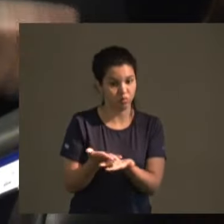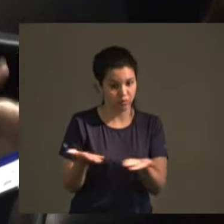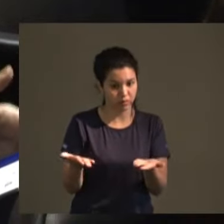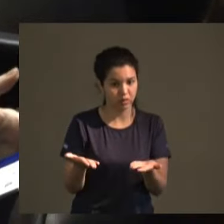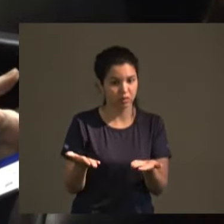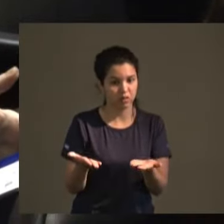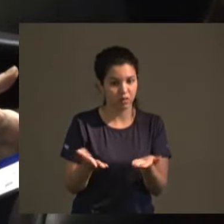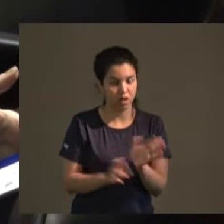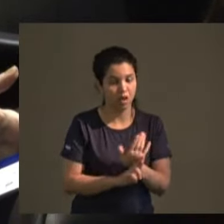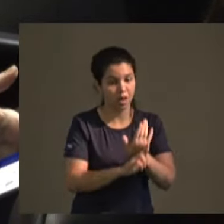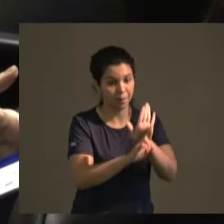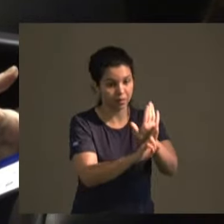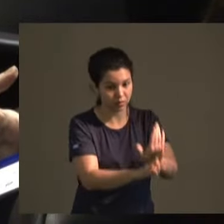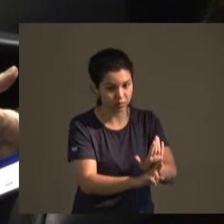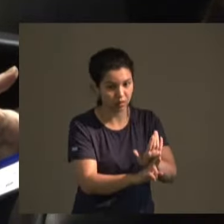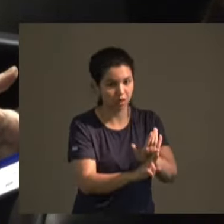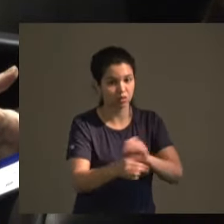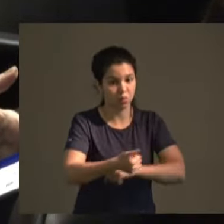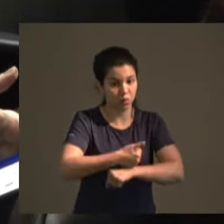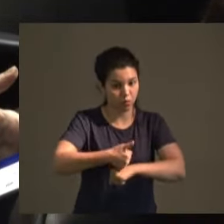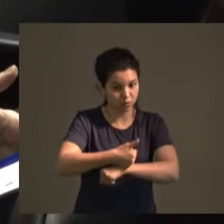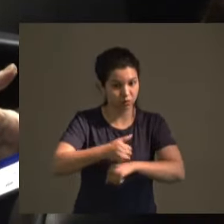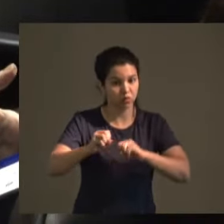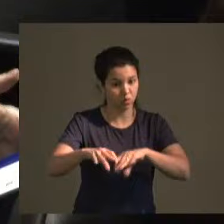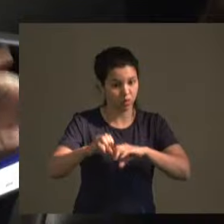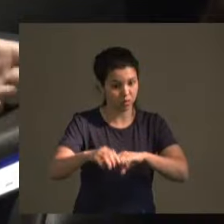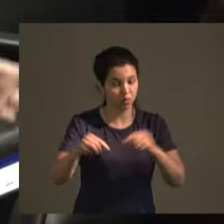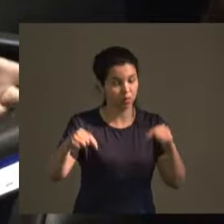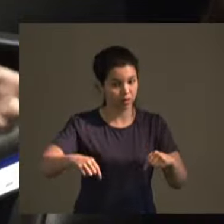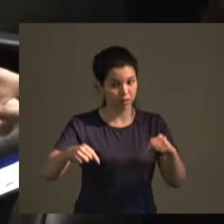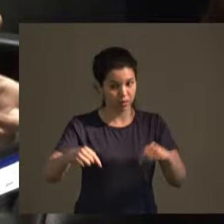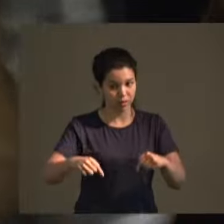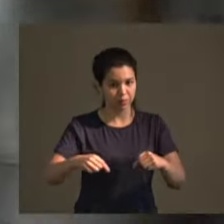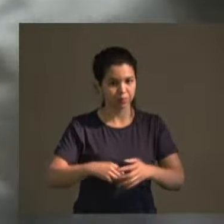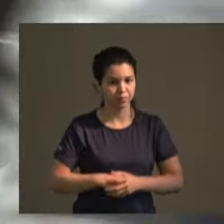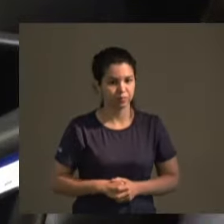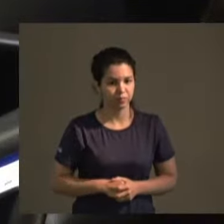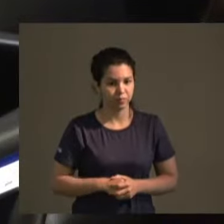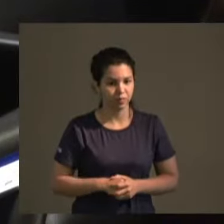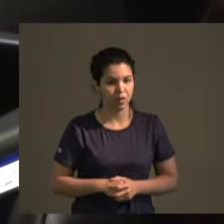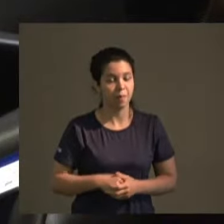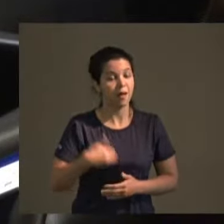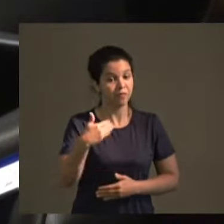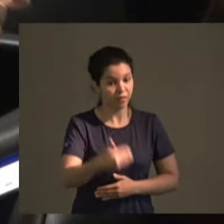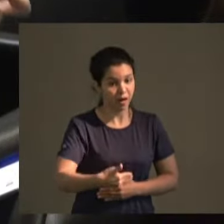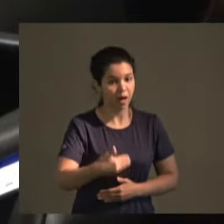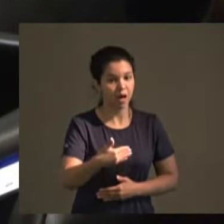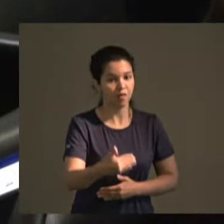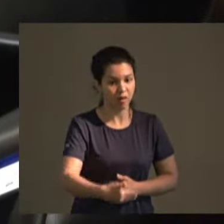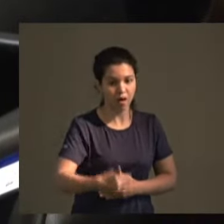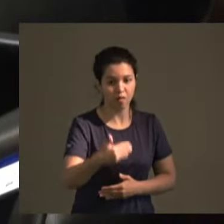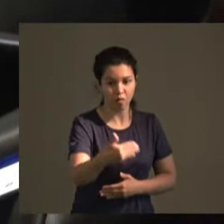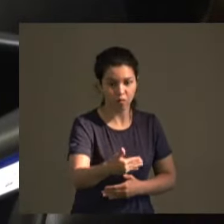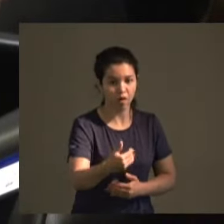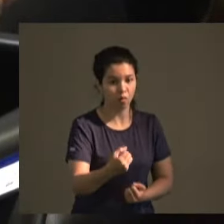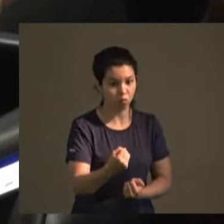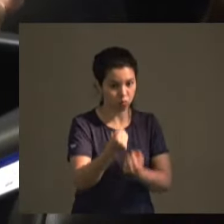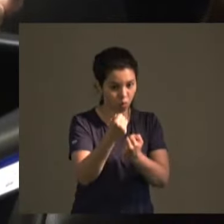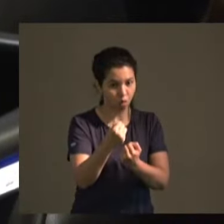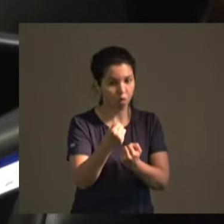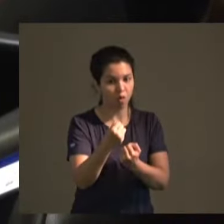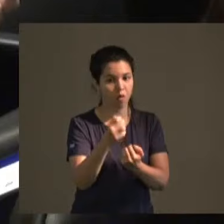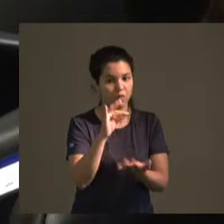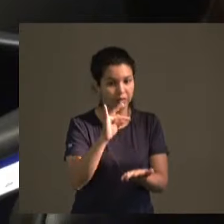representado com os profissionais de educação aqui, mas vejo que isso vai se tornar mais potente, mais efetivo e